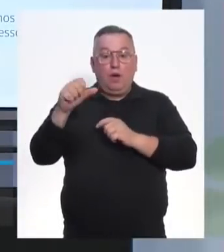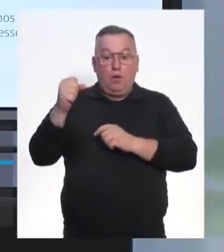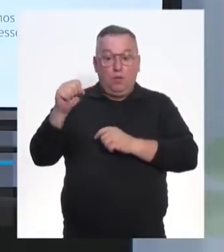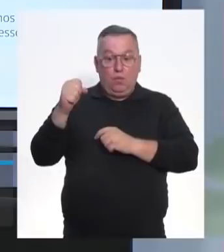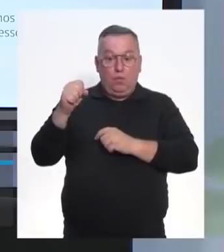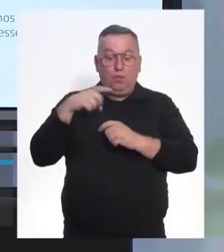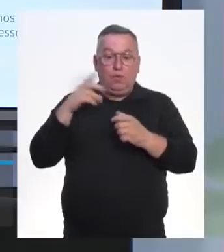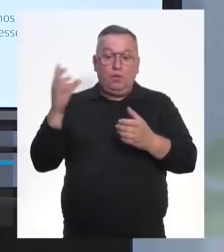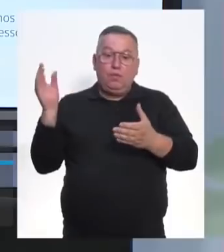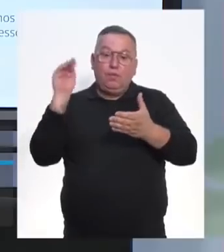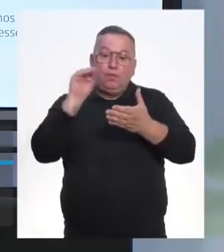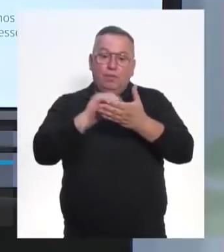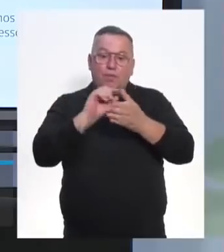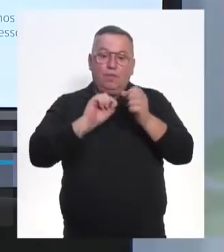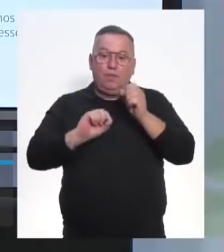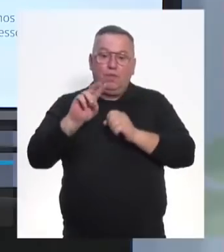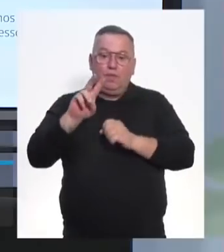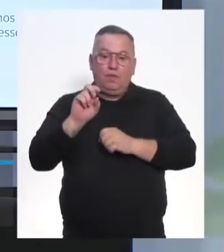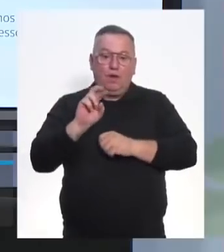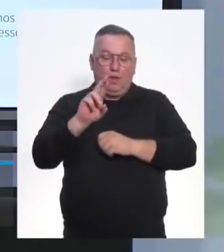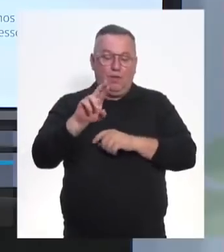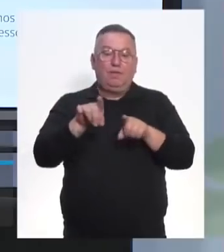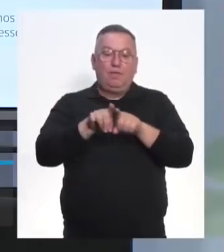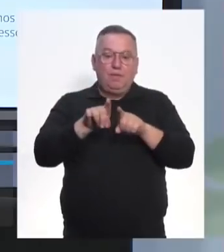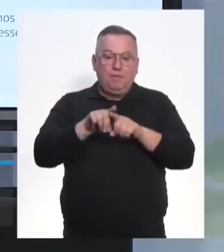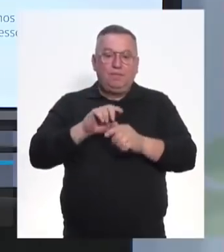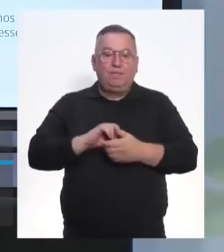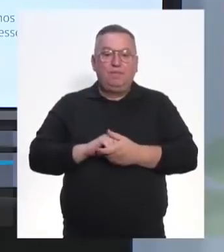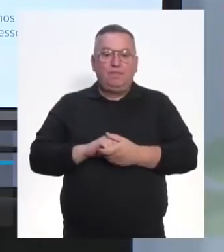estou acrescentando um valor, né?